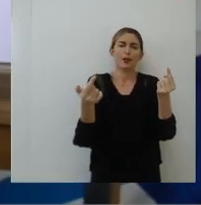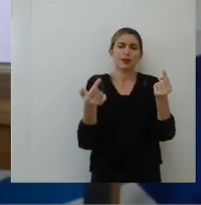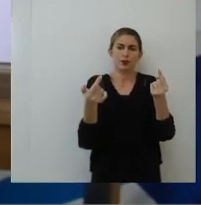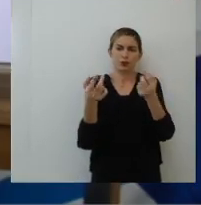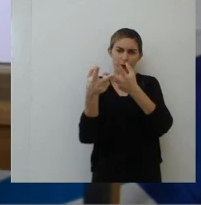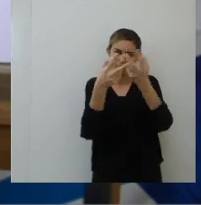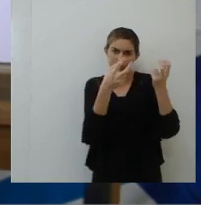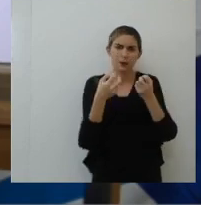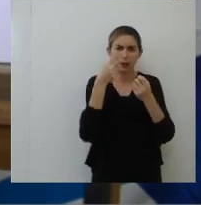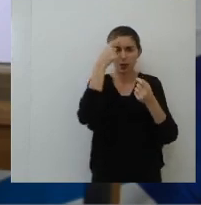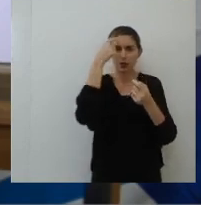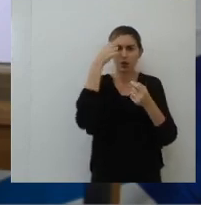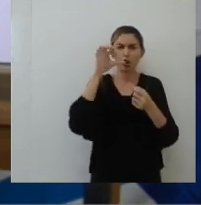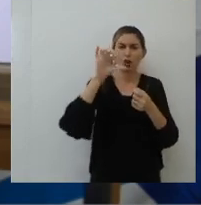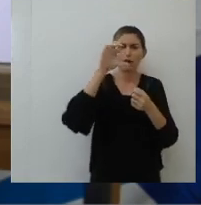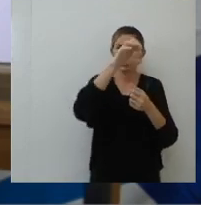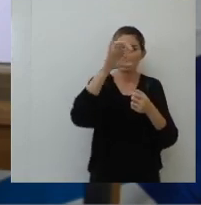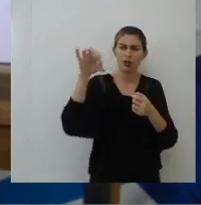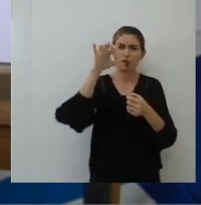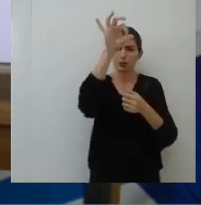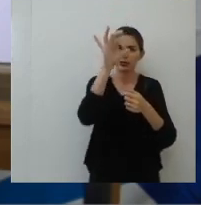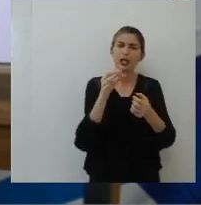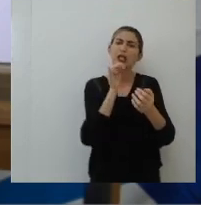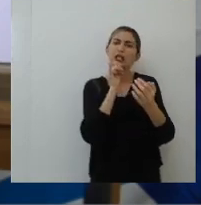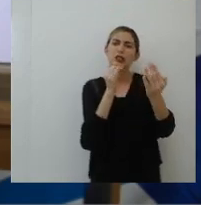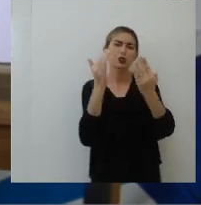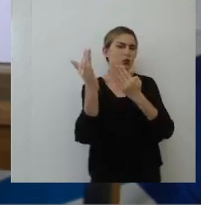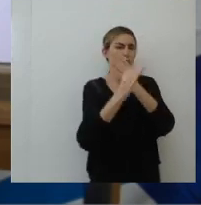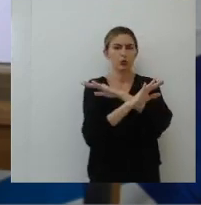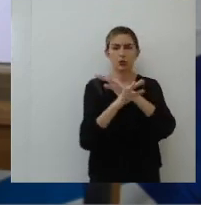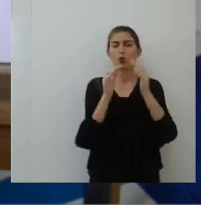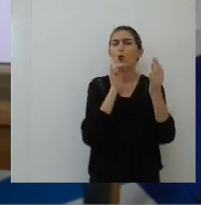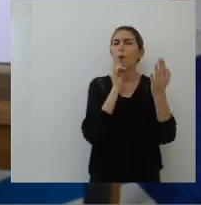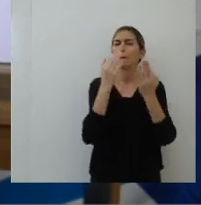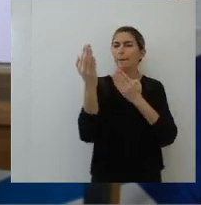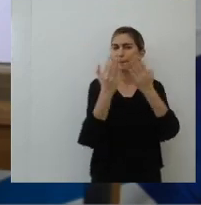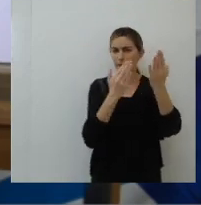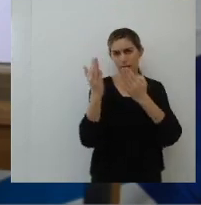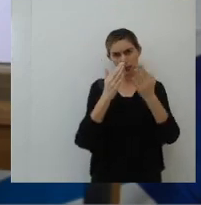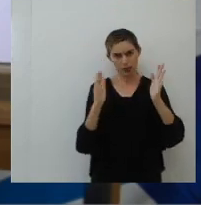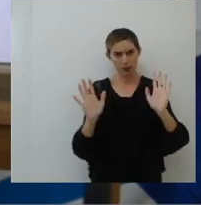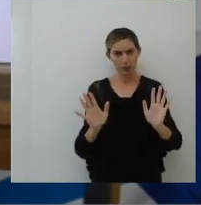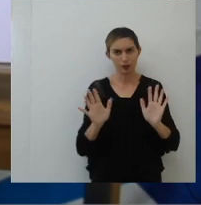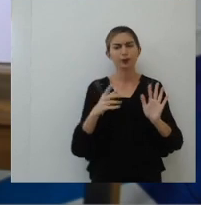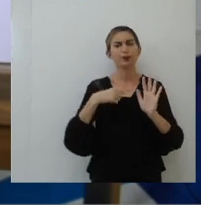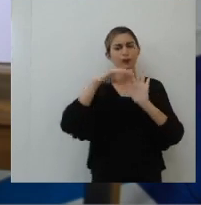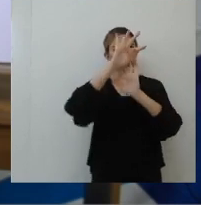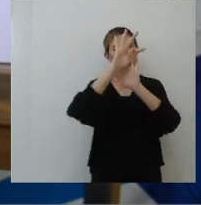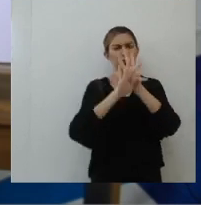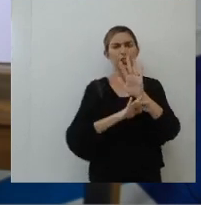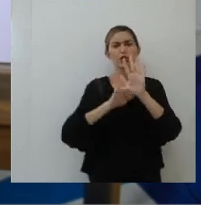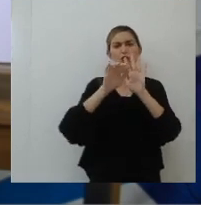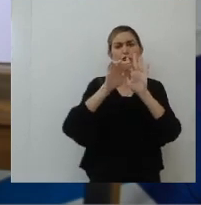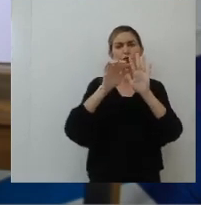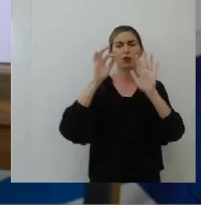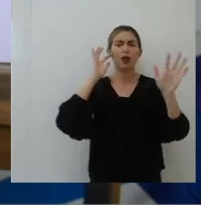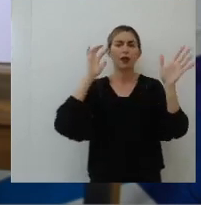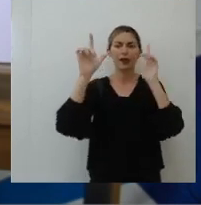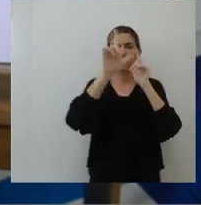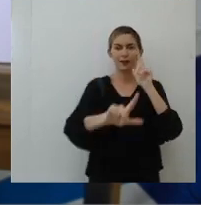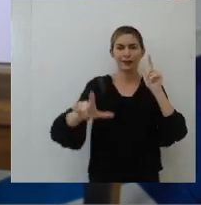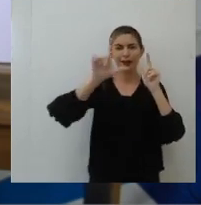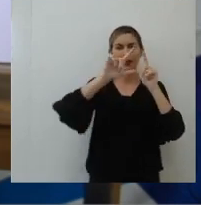Perceberam que 99% dos exemplos aqui, para não dizer 100%, que eu não quero generalizar, são textos literários.